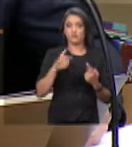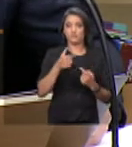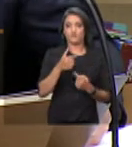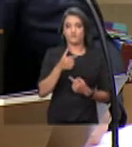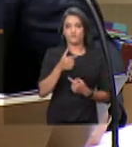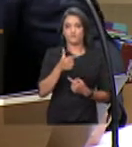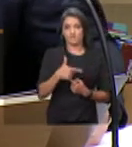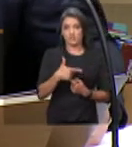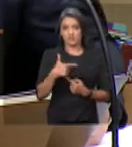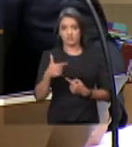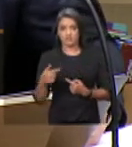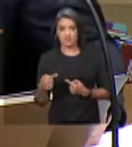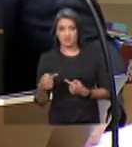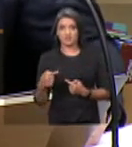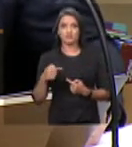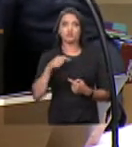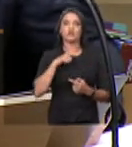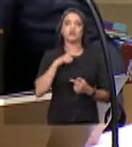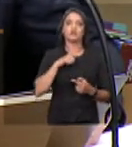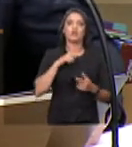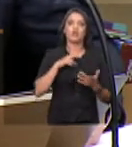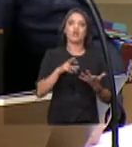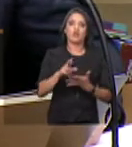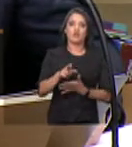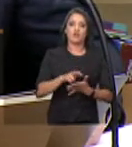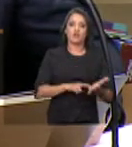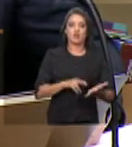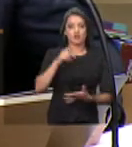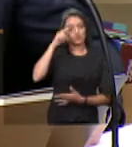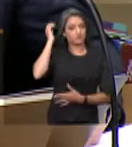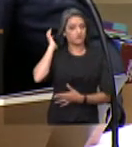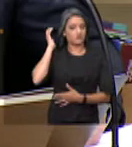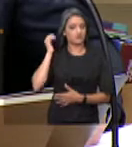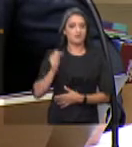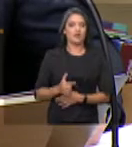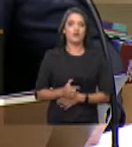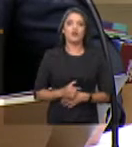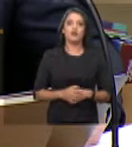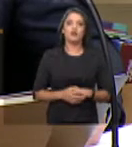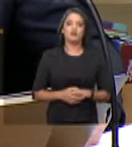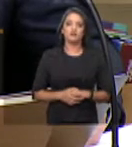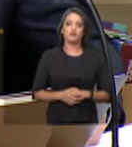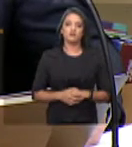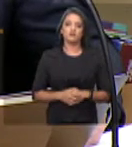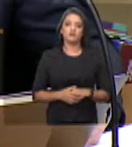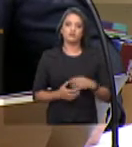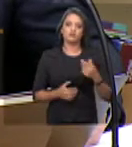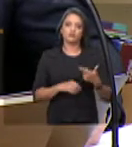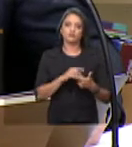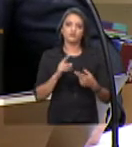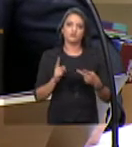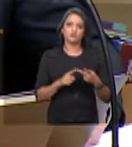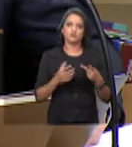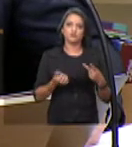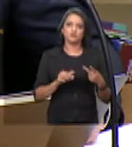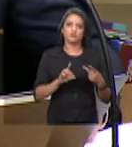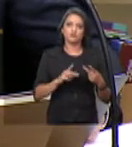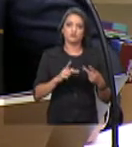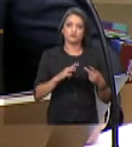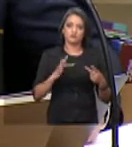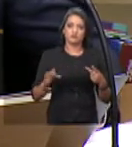da relatoria de vossa excelência a senhora Presidente e segundo a dpf 403